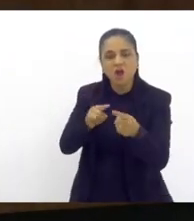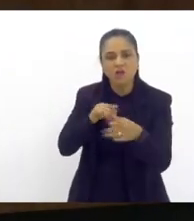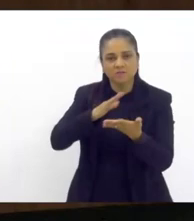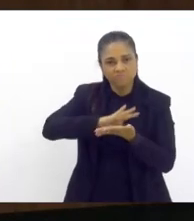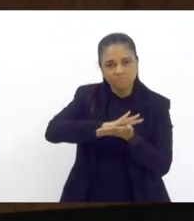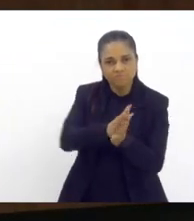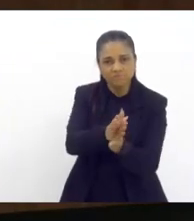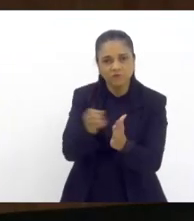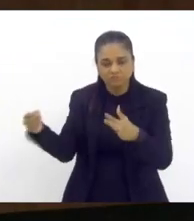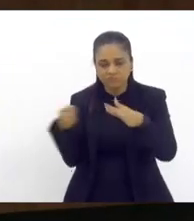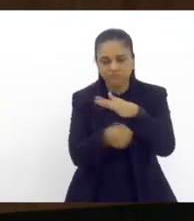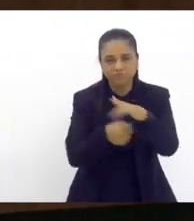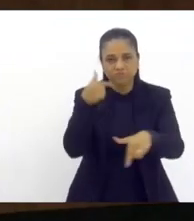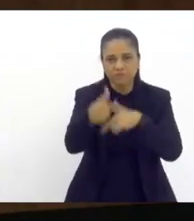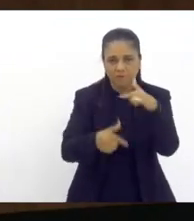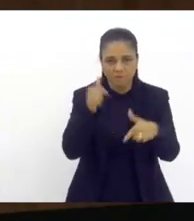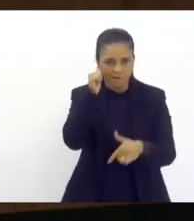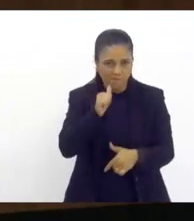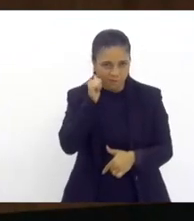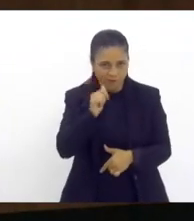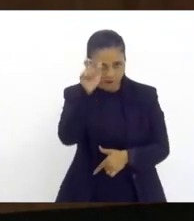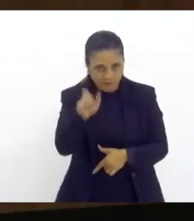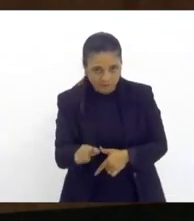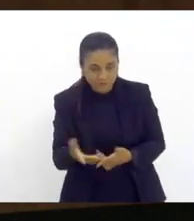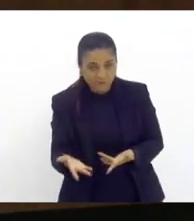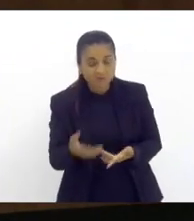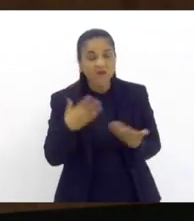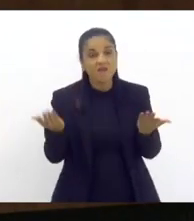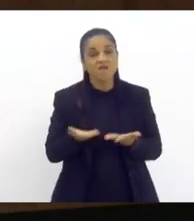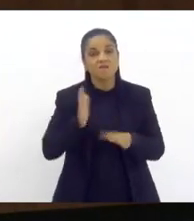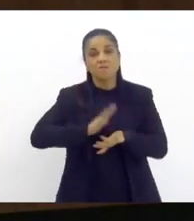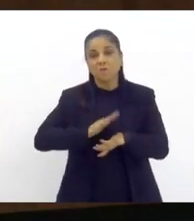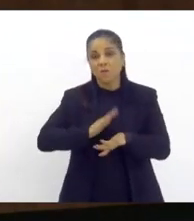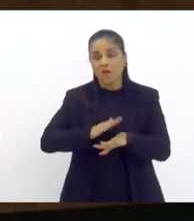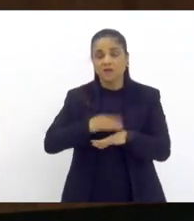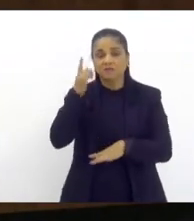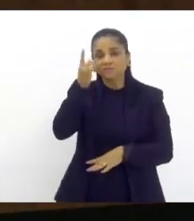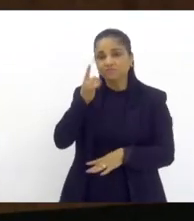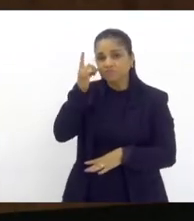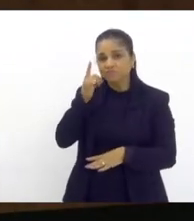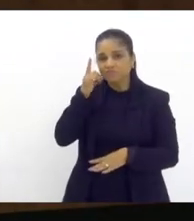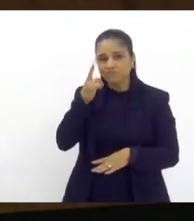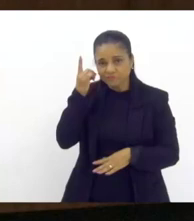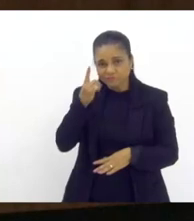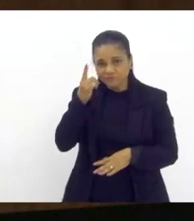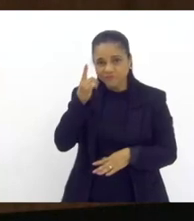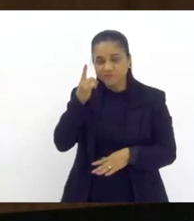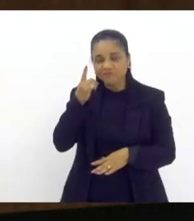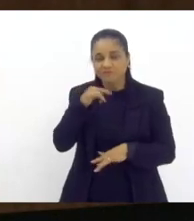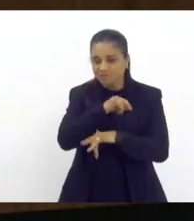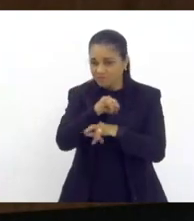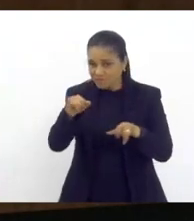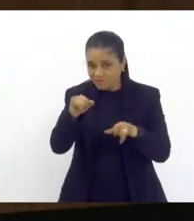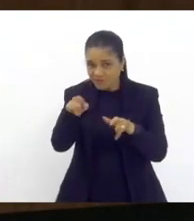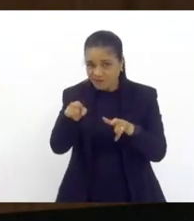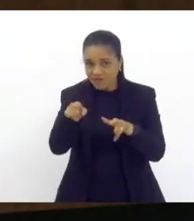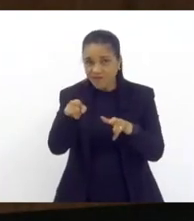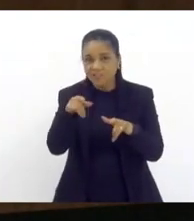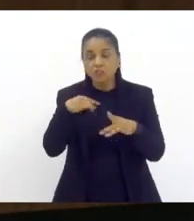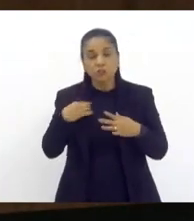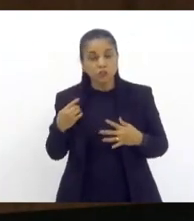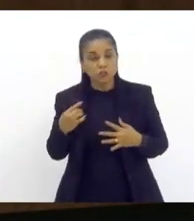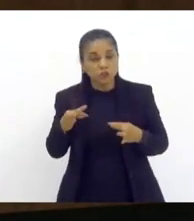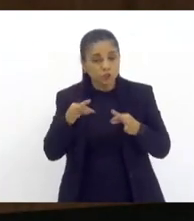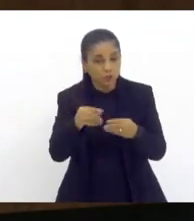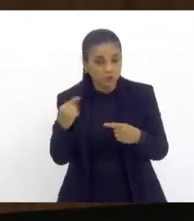discriminação no mercado de trabalho. Mas eu queria, nesse momento, me dirigir às deputadas, para dizer que todas nós, me parece,